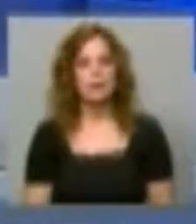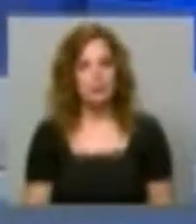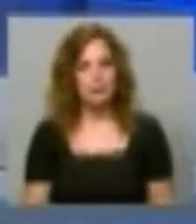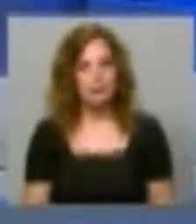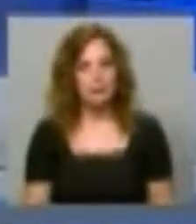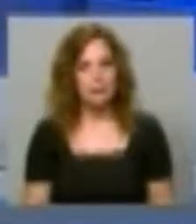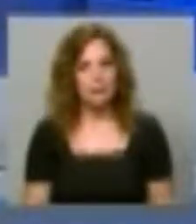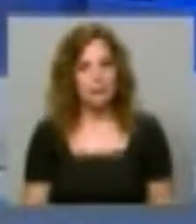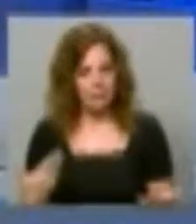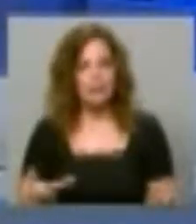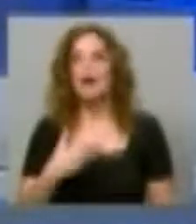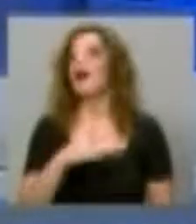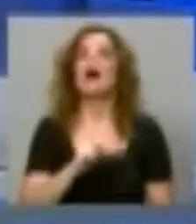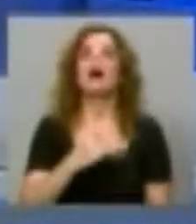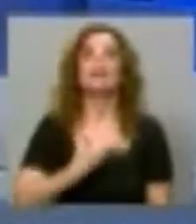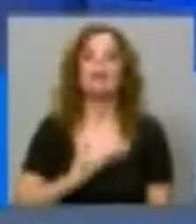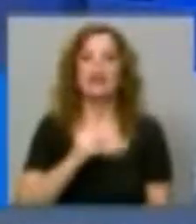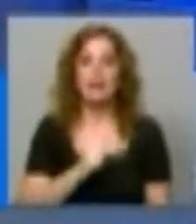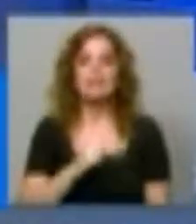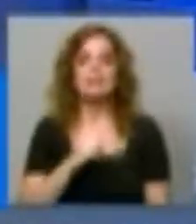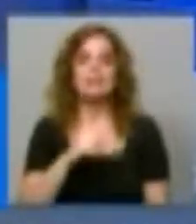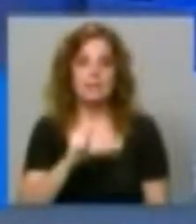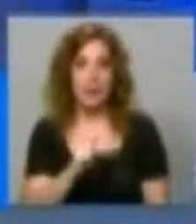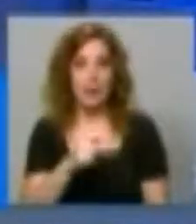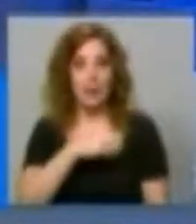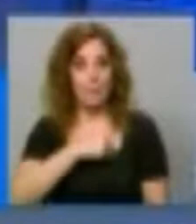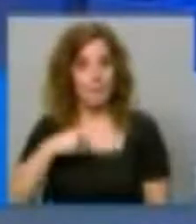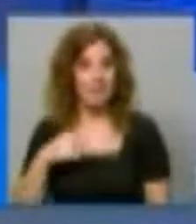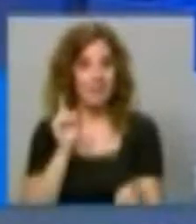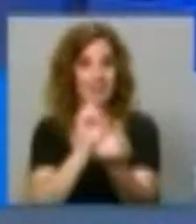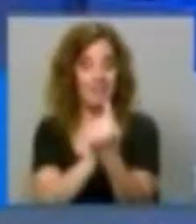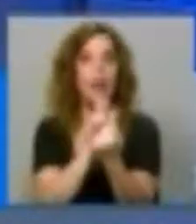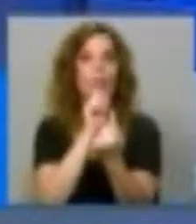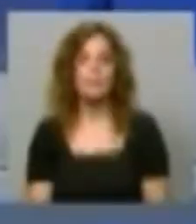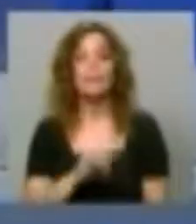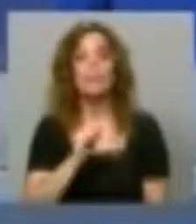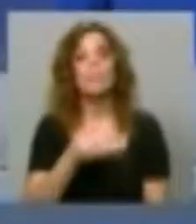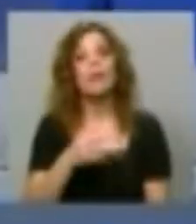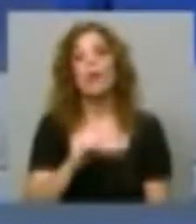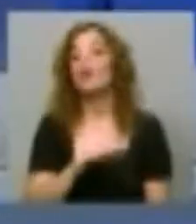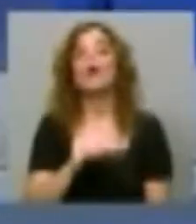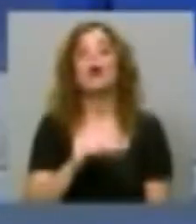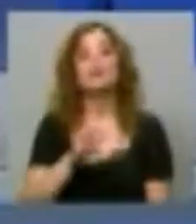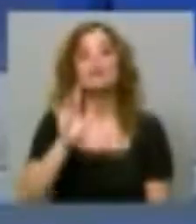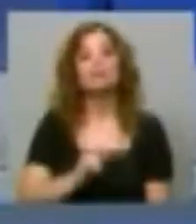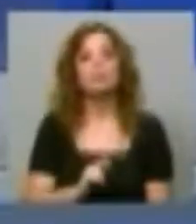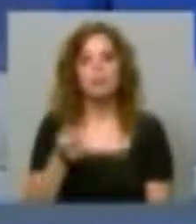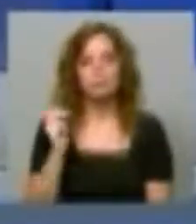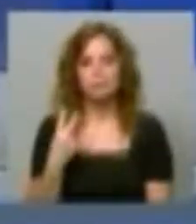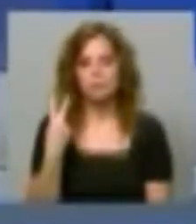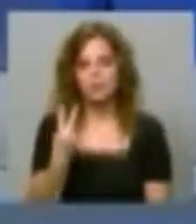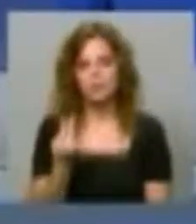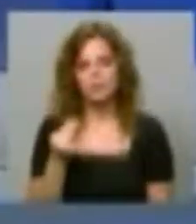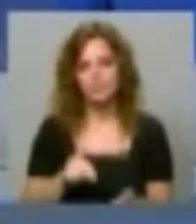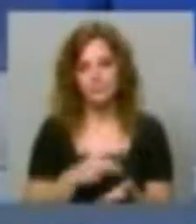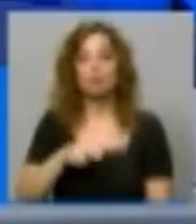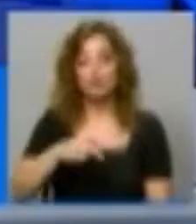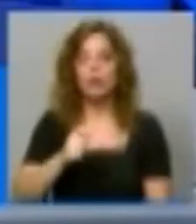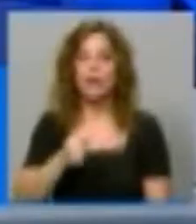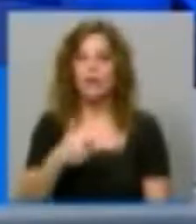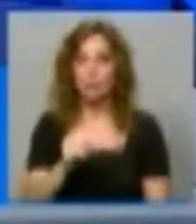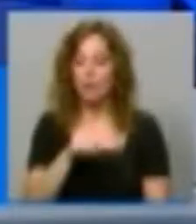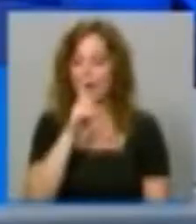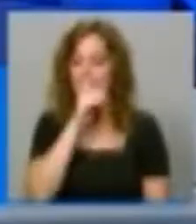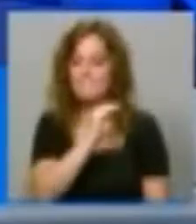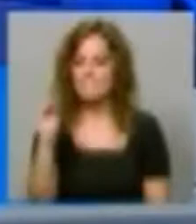beneficiários abs e pode aumentar para cinco euros a partir de janeiro está há dois anos à espera da autorização do